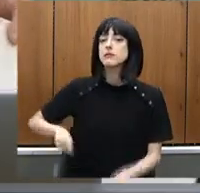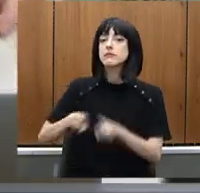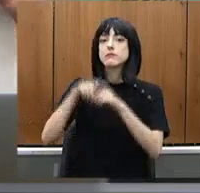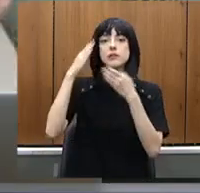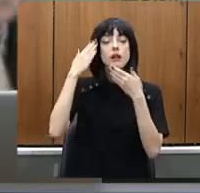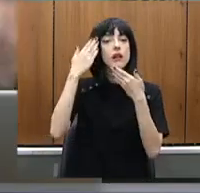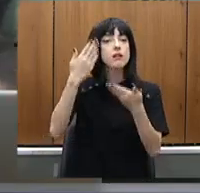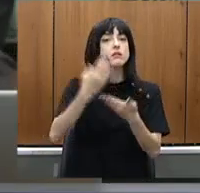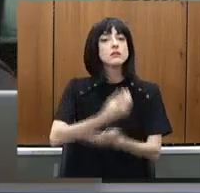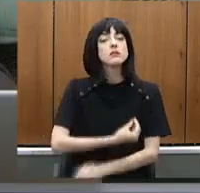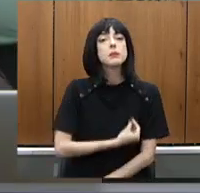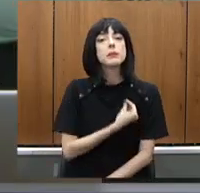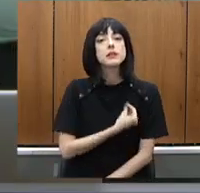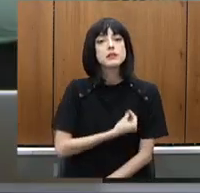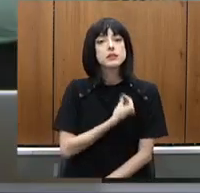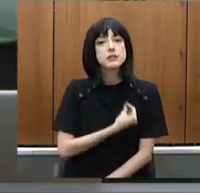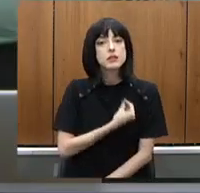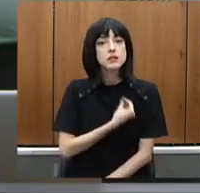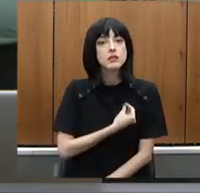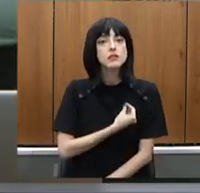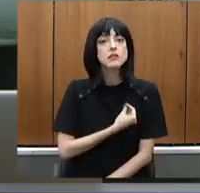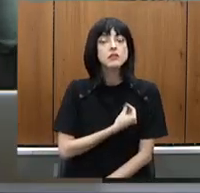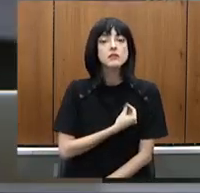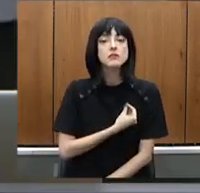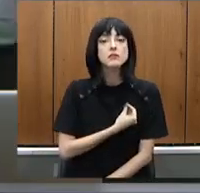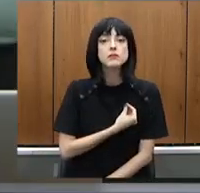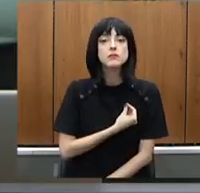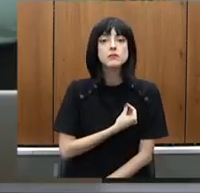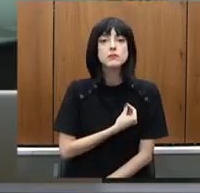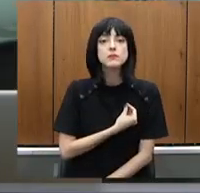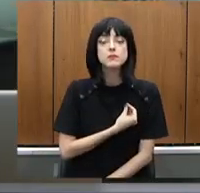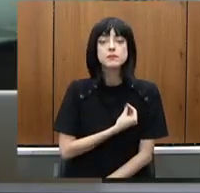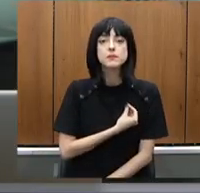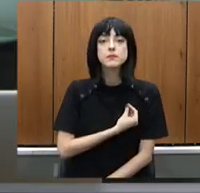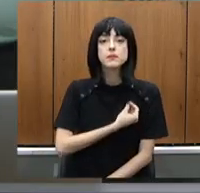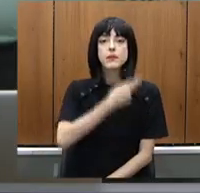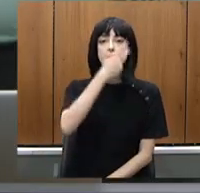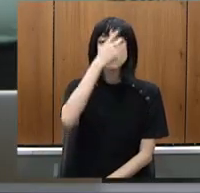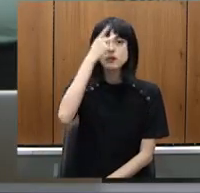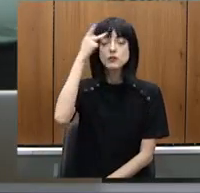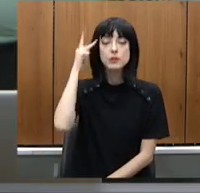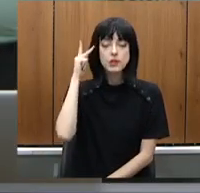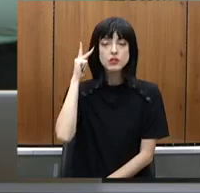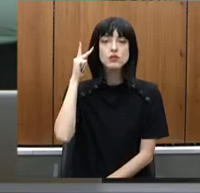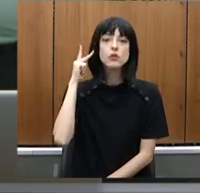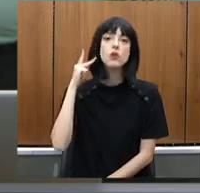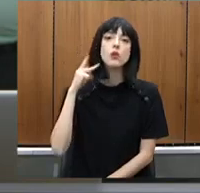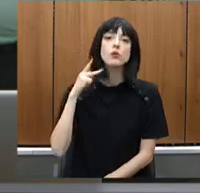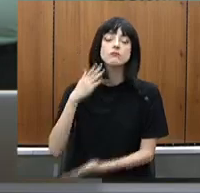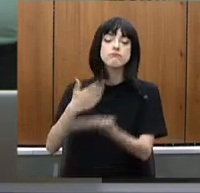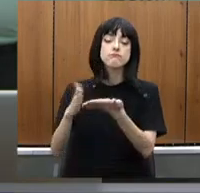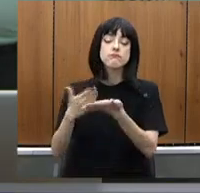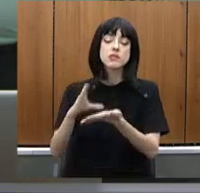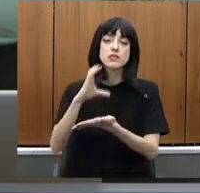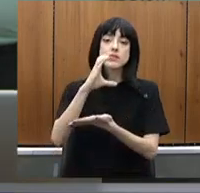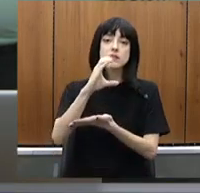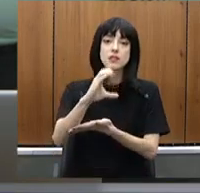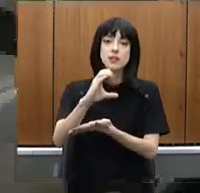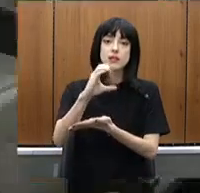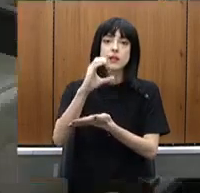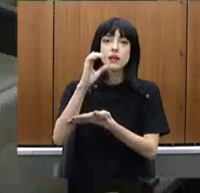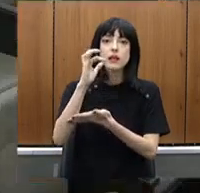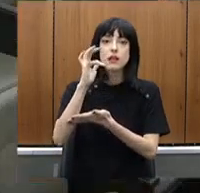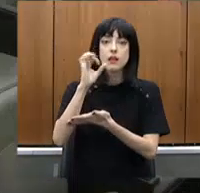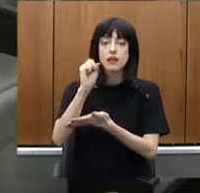presença Coronel Rodrigo dos excedentes do cfsd que se faz aqui presentes da